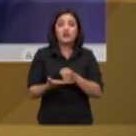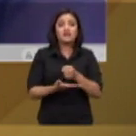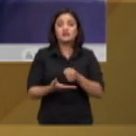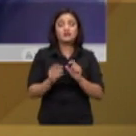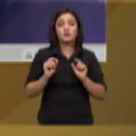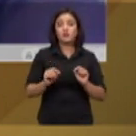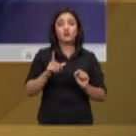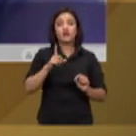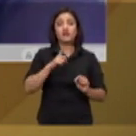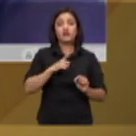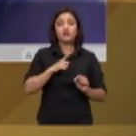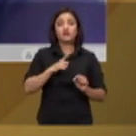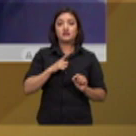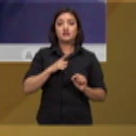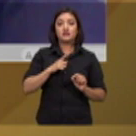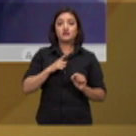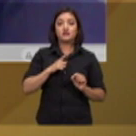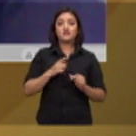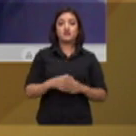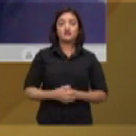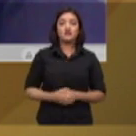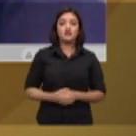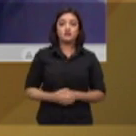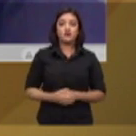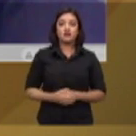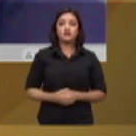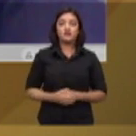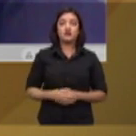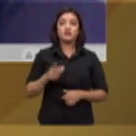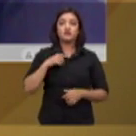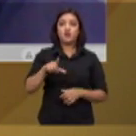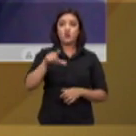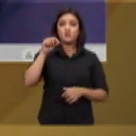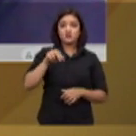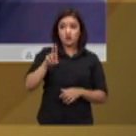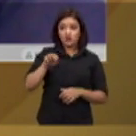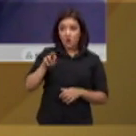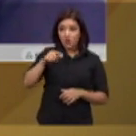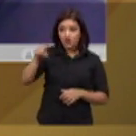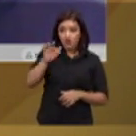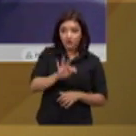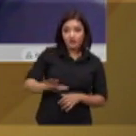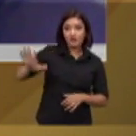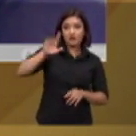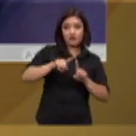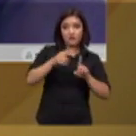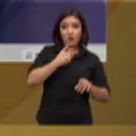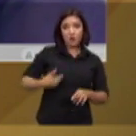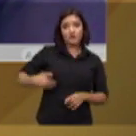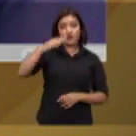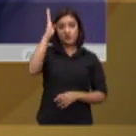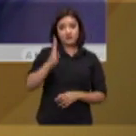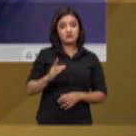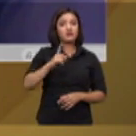que preside aqui a opção da União Federal, do governo brasileiro, de ter